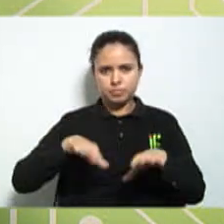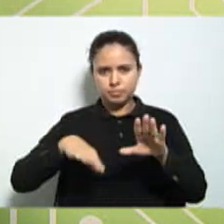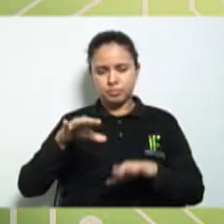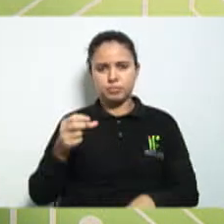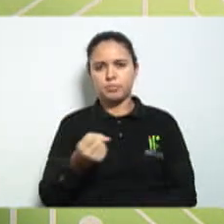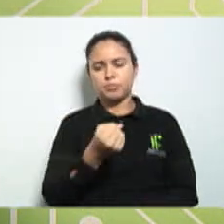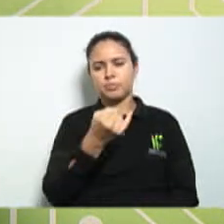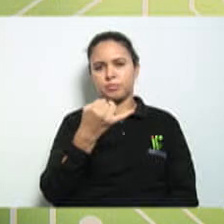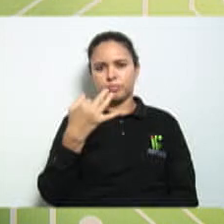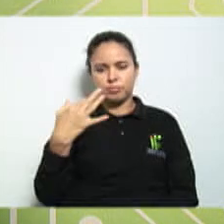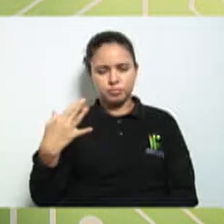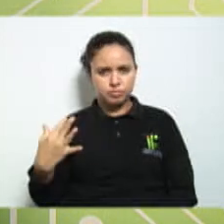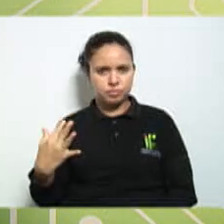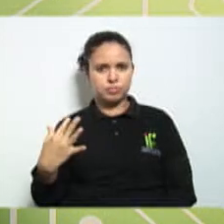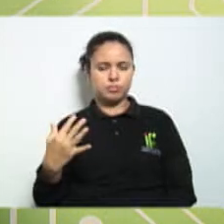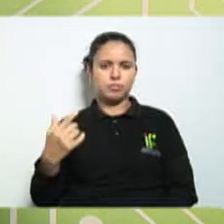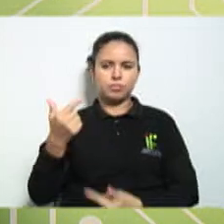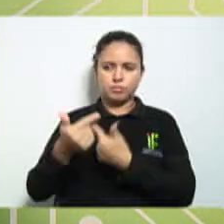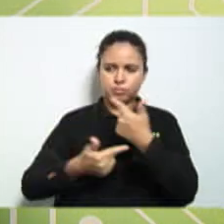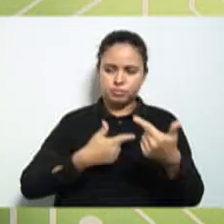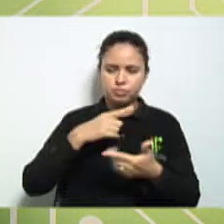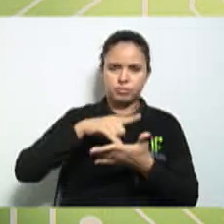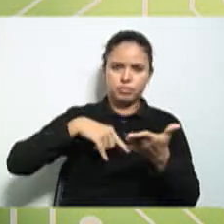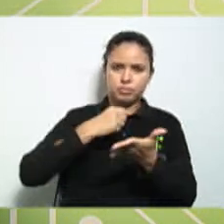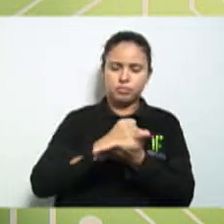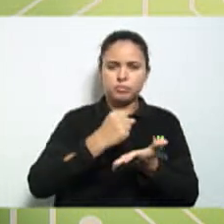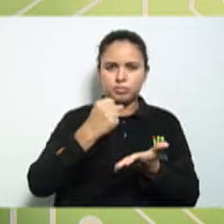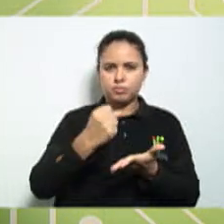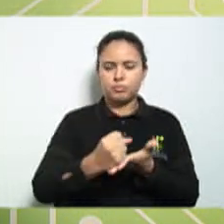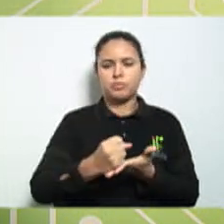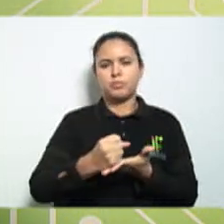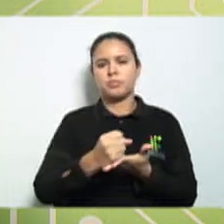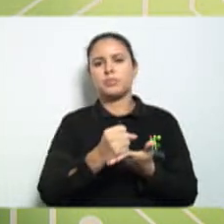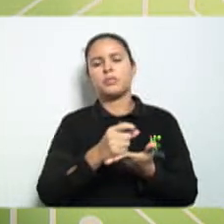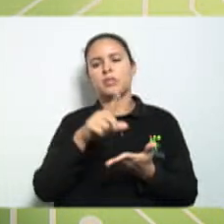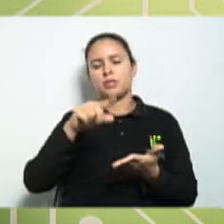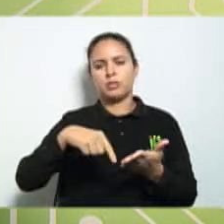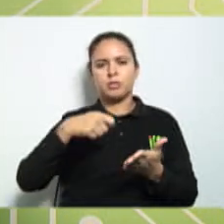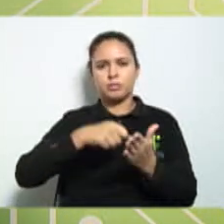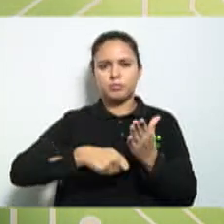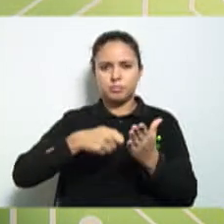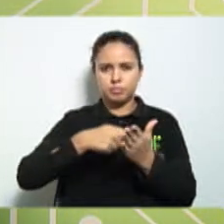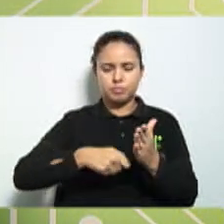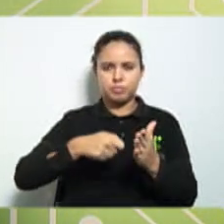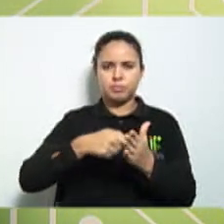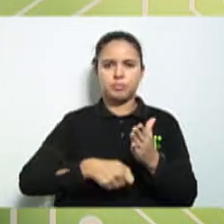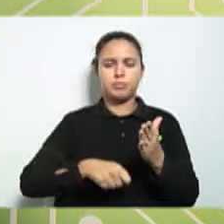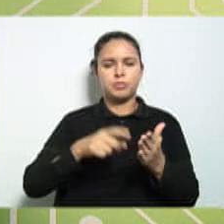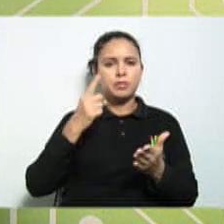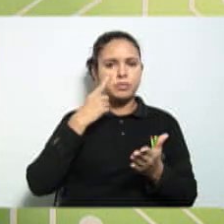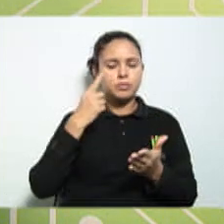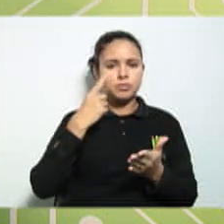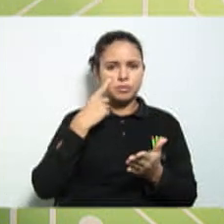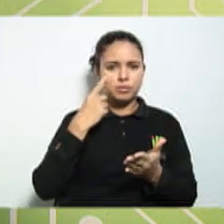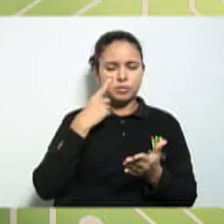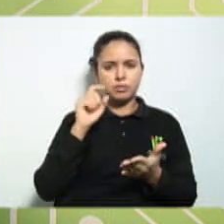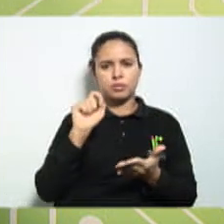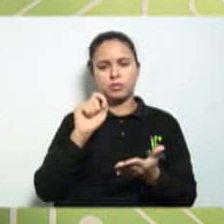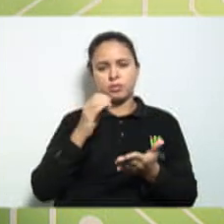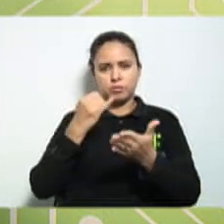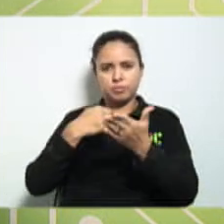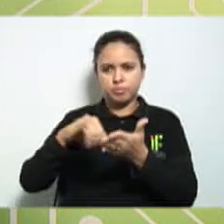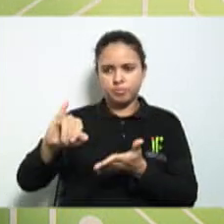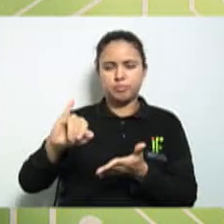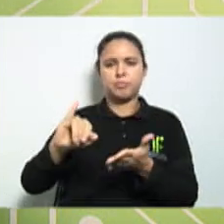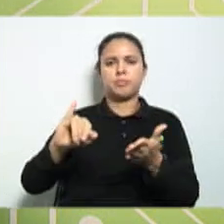faturamento dos atos não cooperativos, elas são obrigadas a apurar o imposto